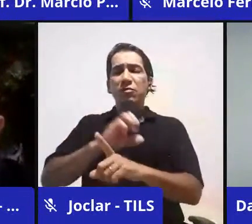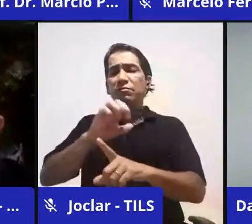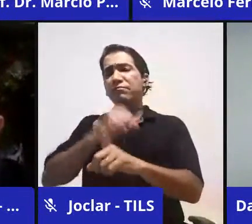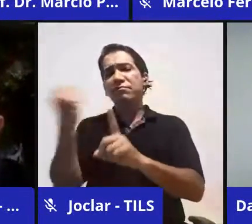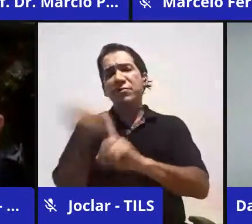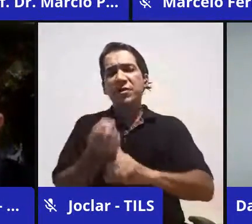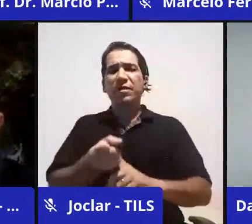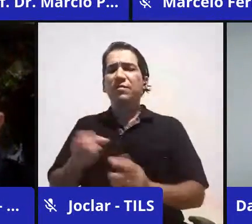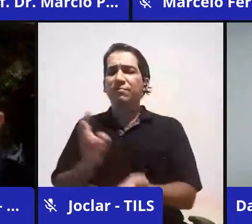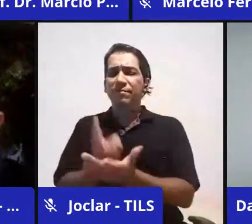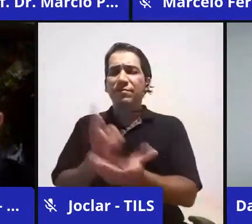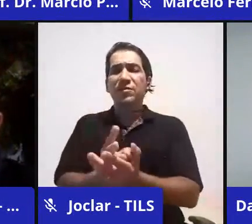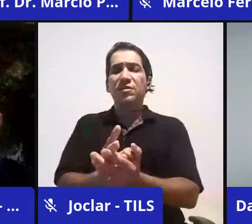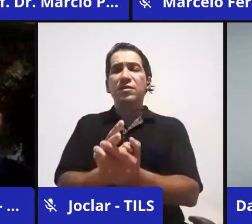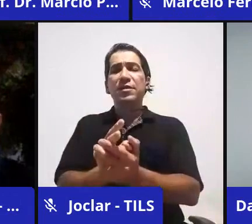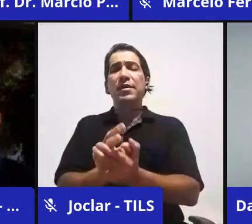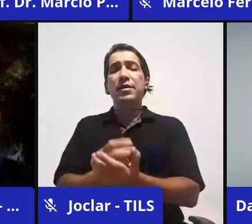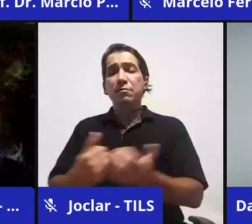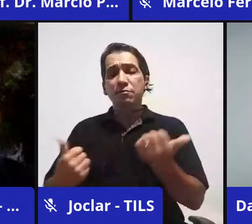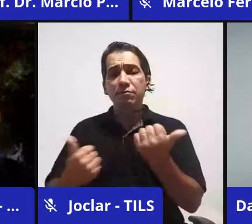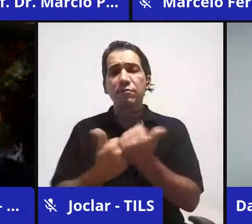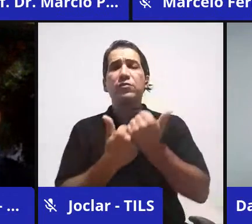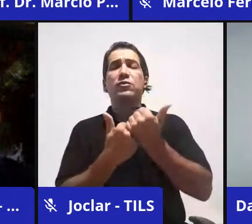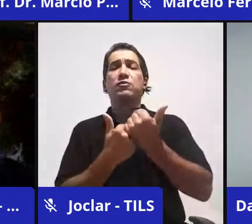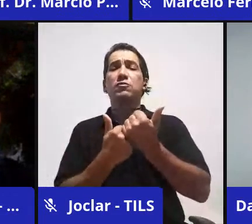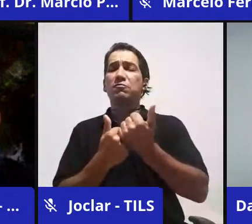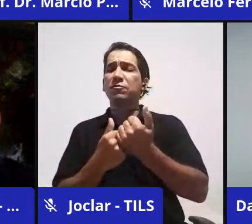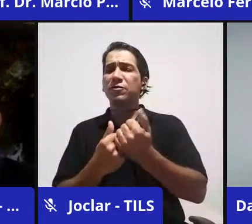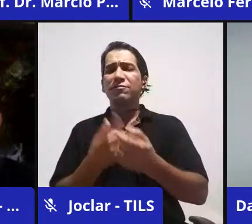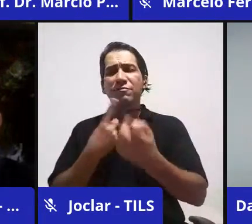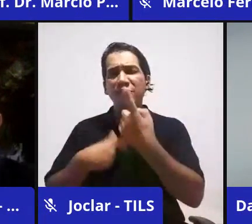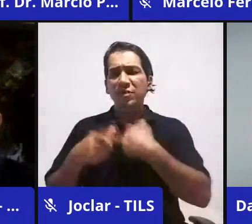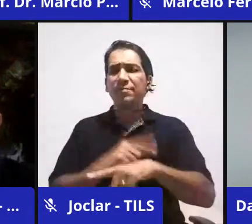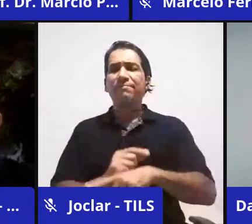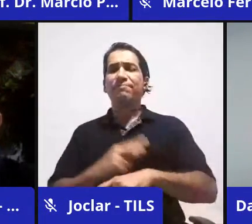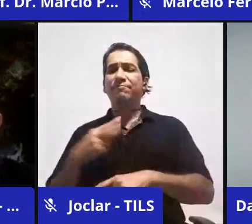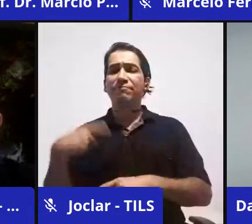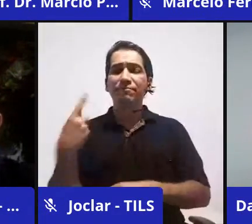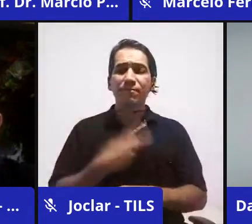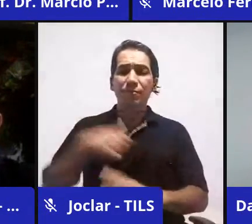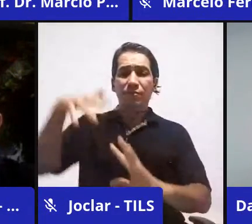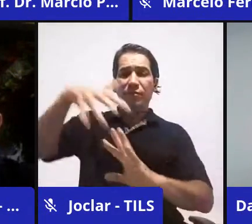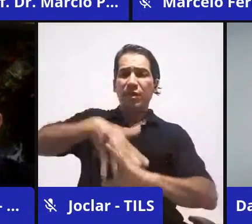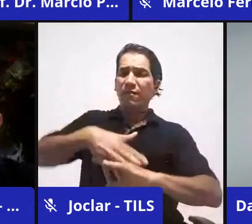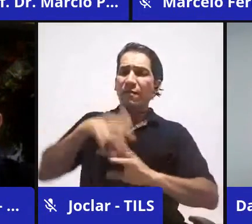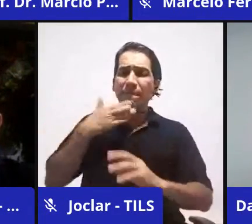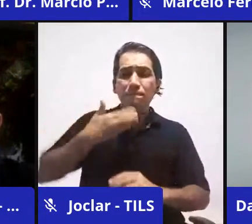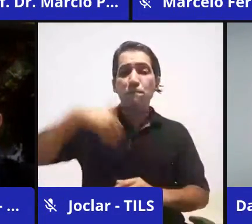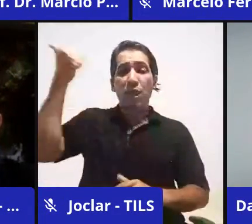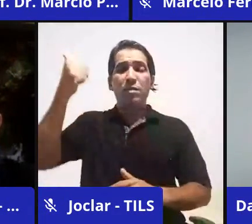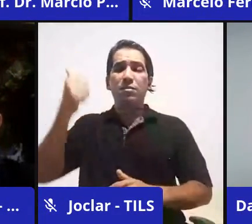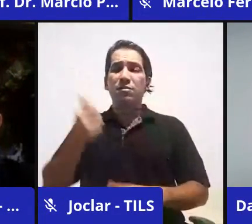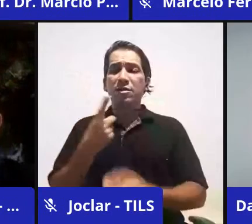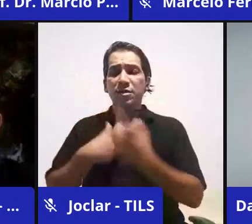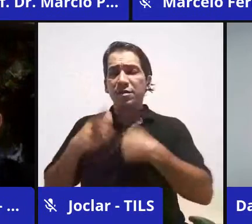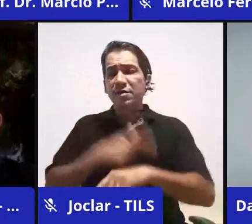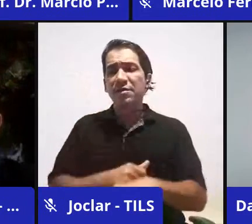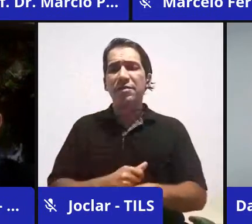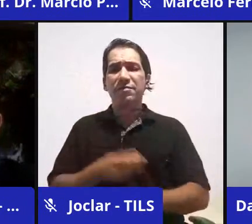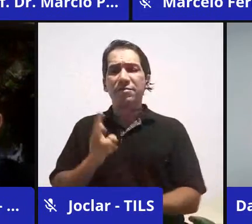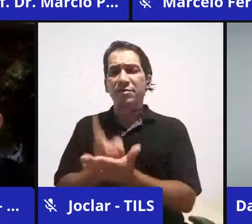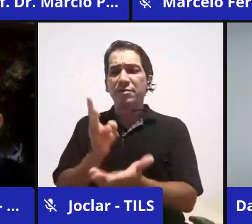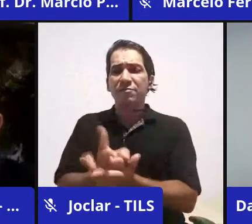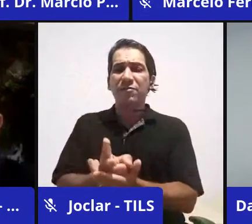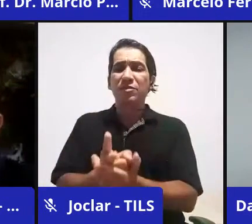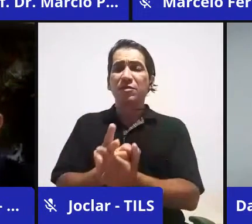contribuindo para que a nossa UFMS seja melhor a cada dia e se constitua na maior e melhor universidade aí do